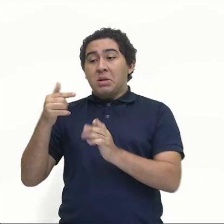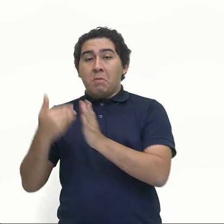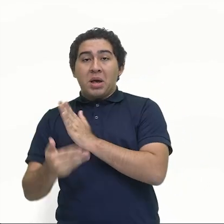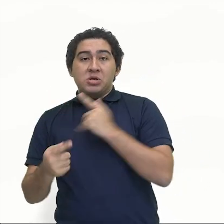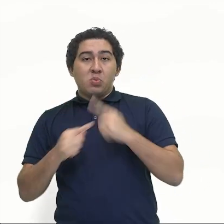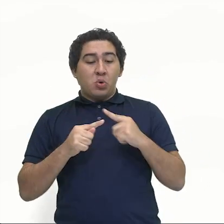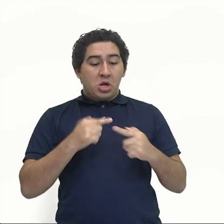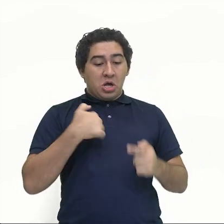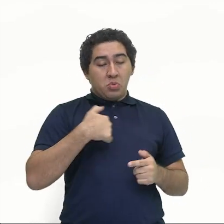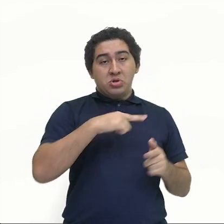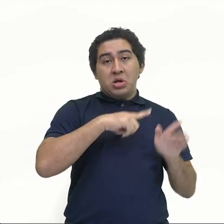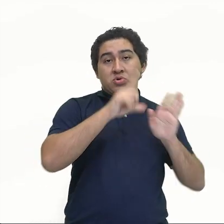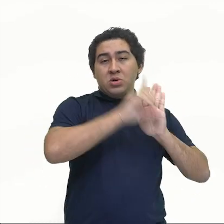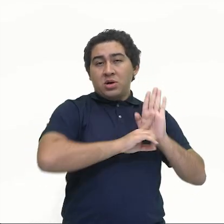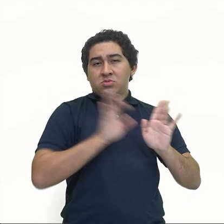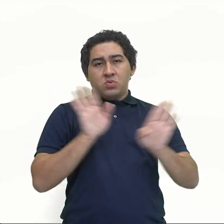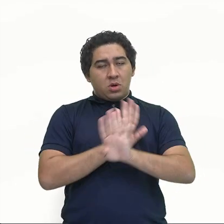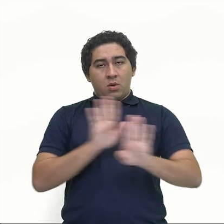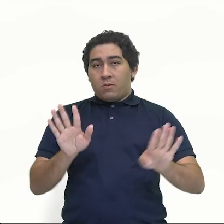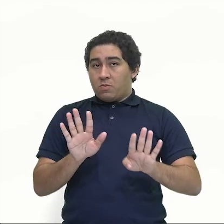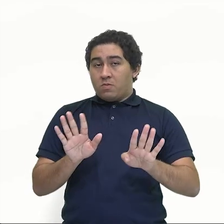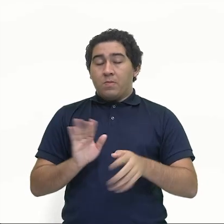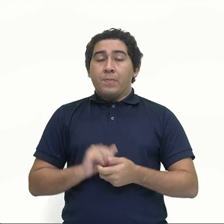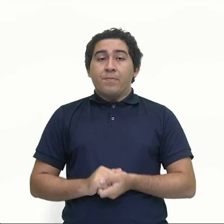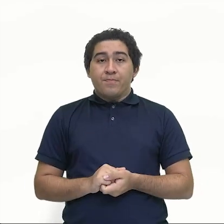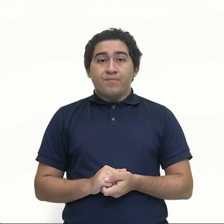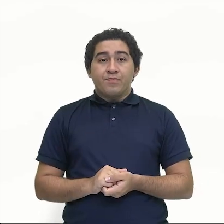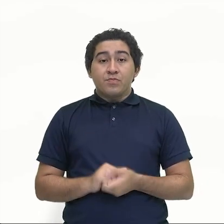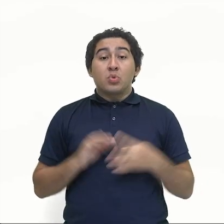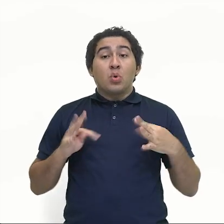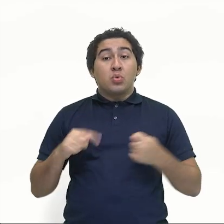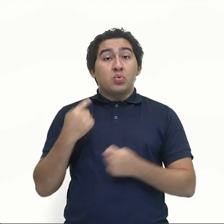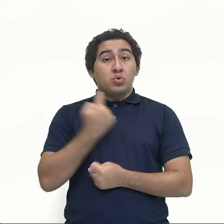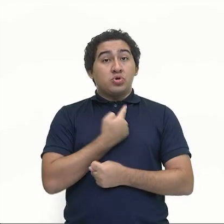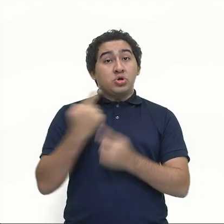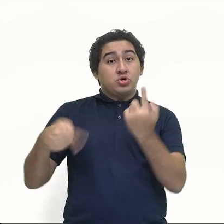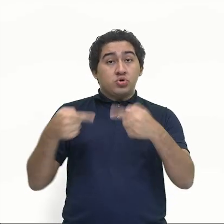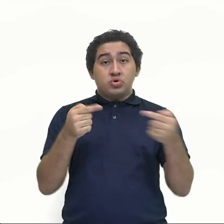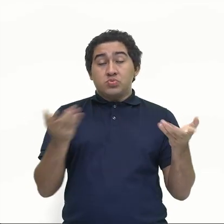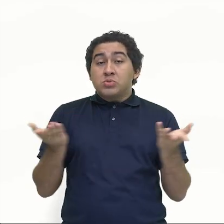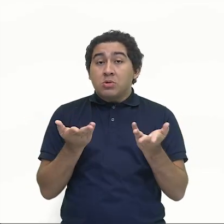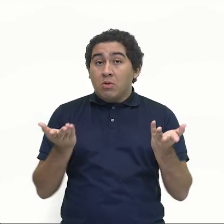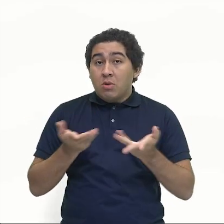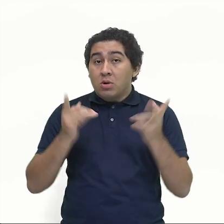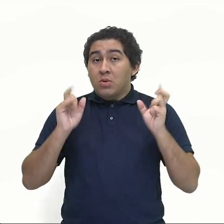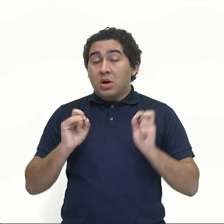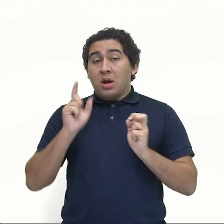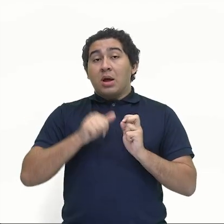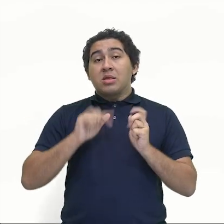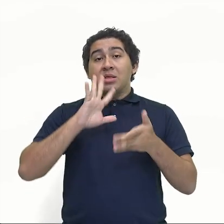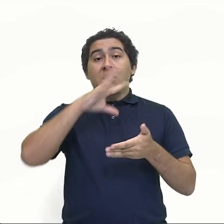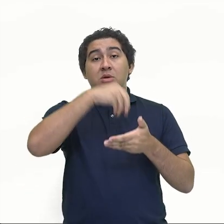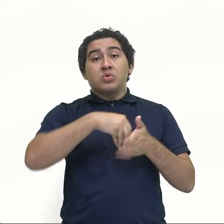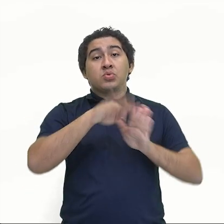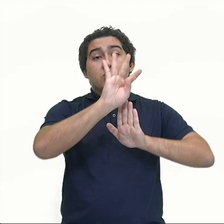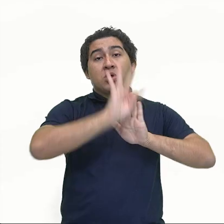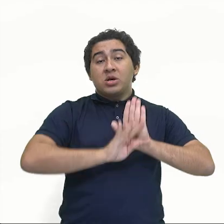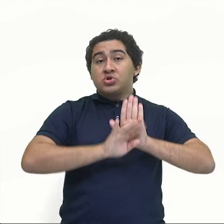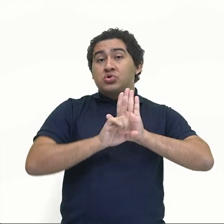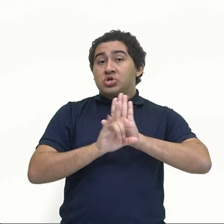direito não pode retirar o meu. Tudo isso que nós estamos falando está dentro dos